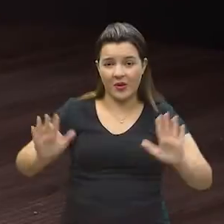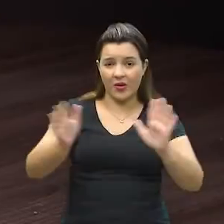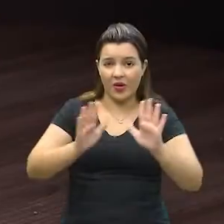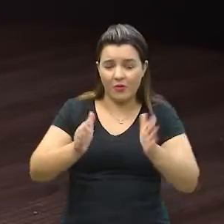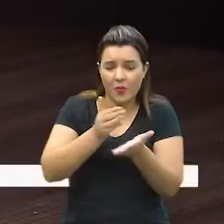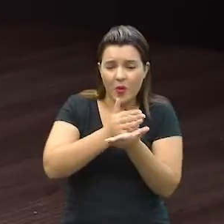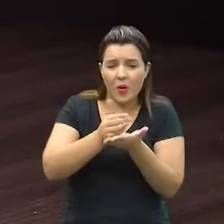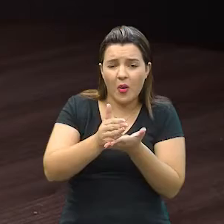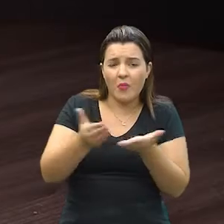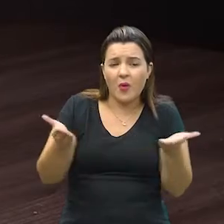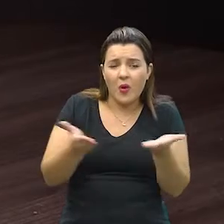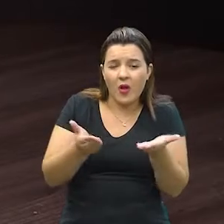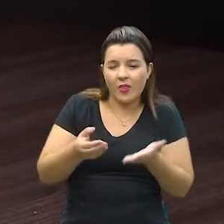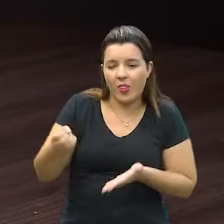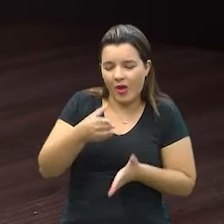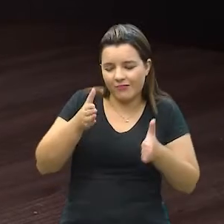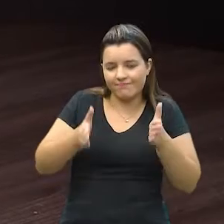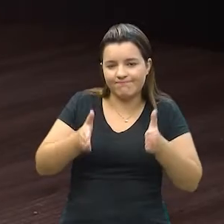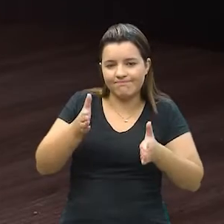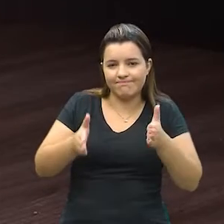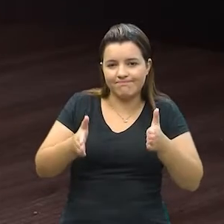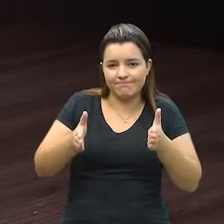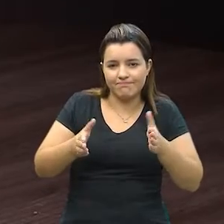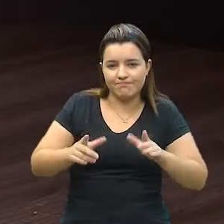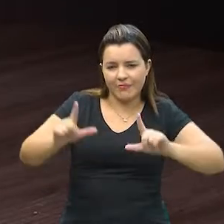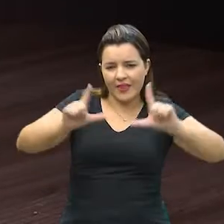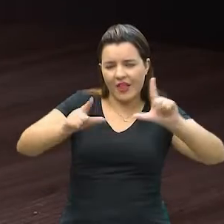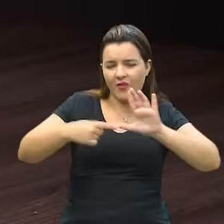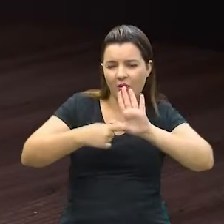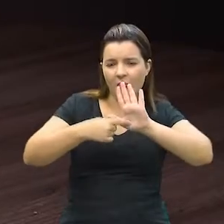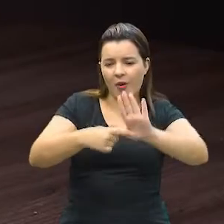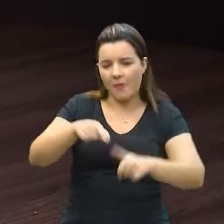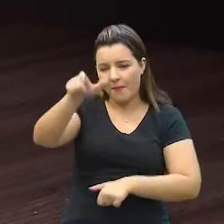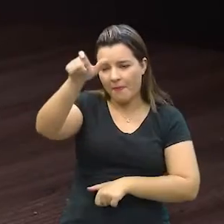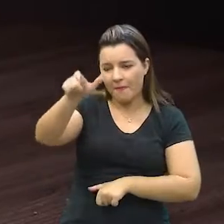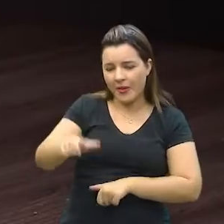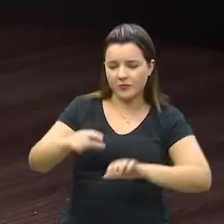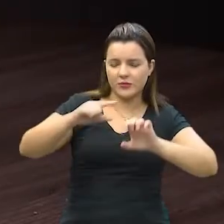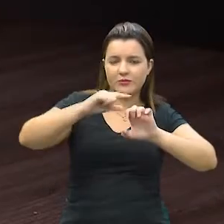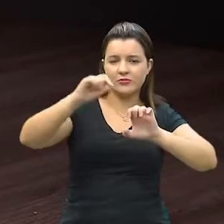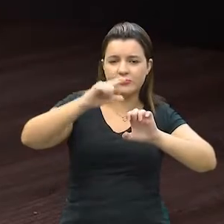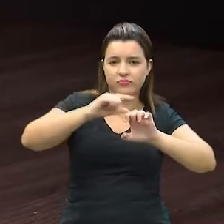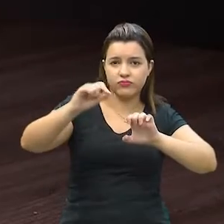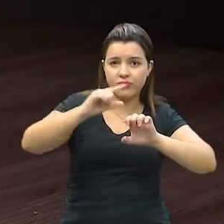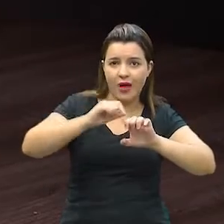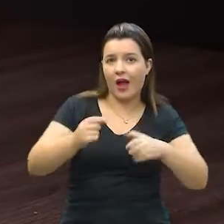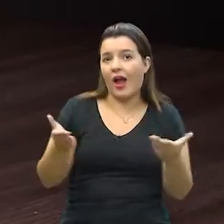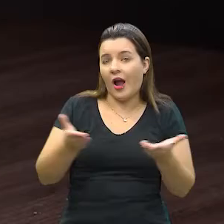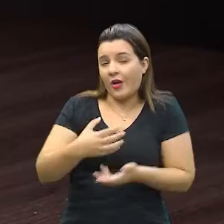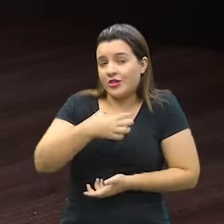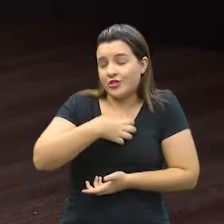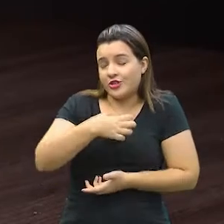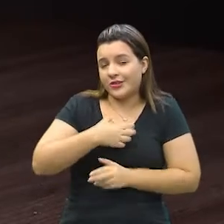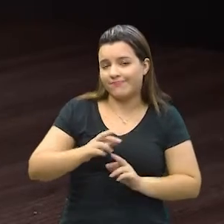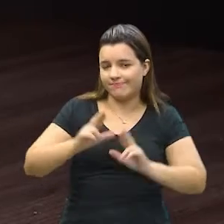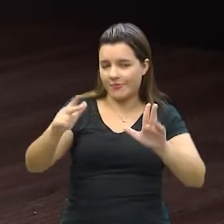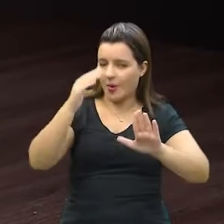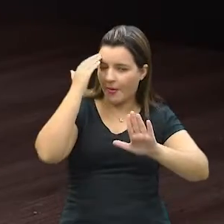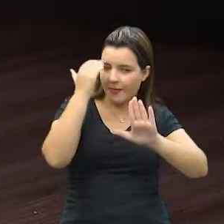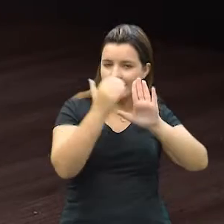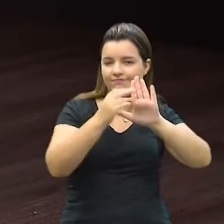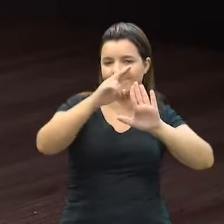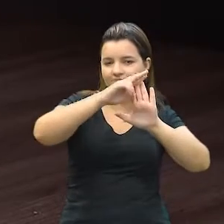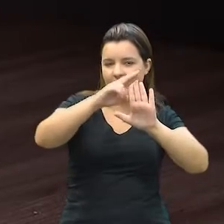Olá, nós começamos a nova temporada do Ser Empreendedor em um novo formato, dentro das normas